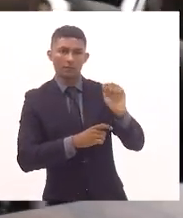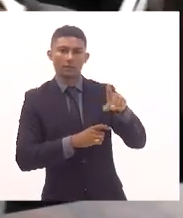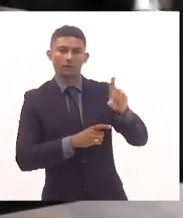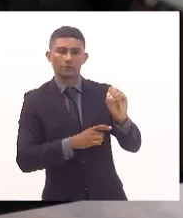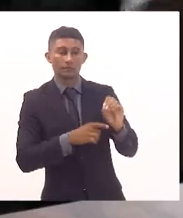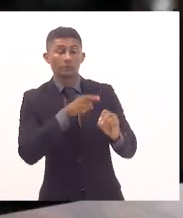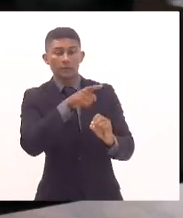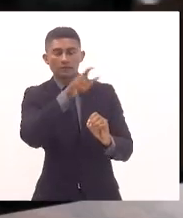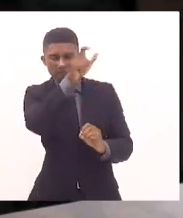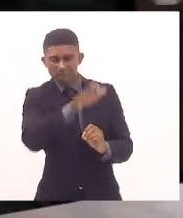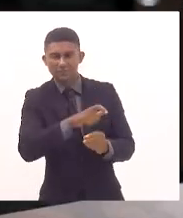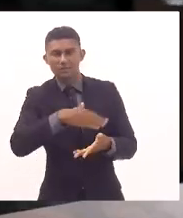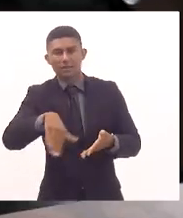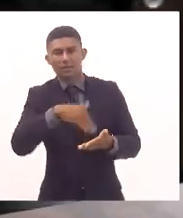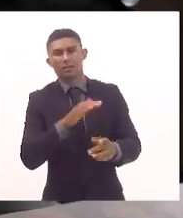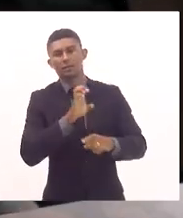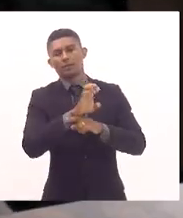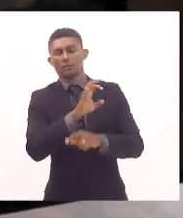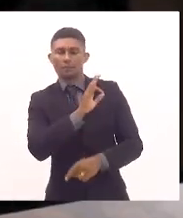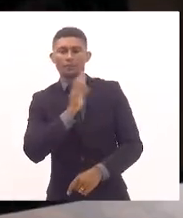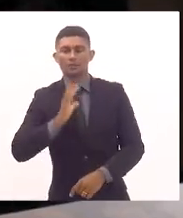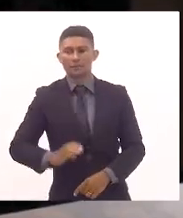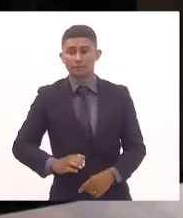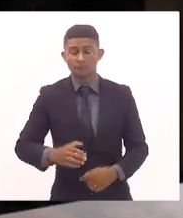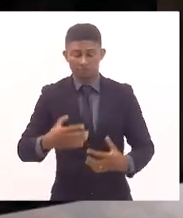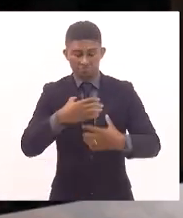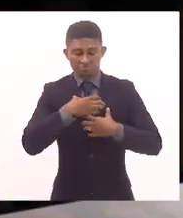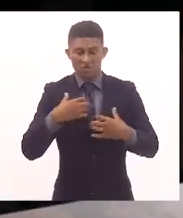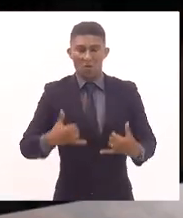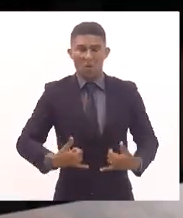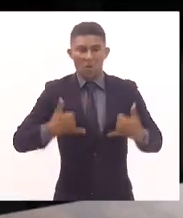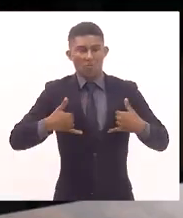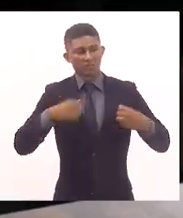Civil. Foi uma honra trabalhar do lado de Vossa Excelência.